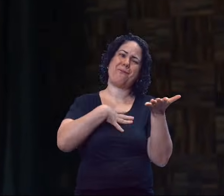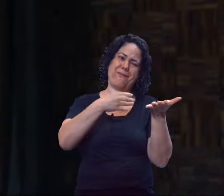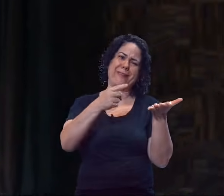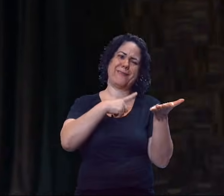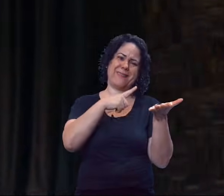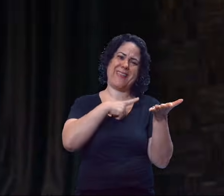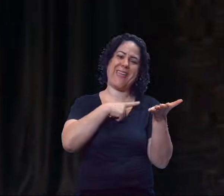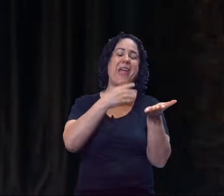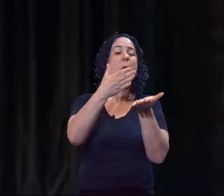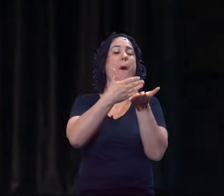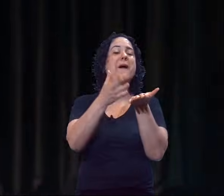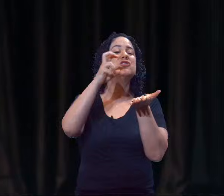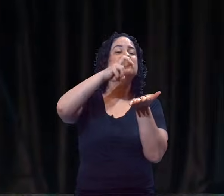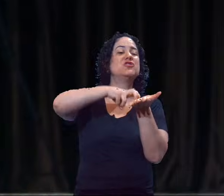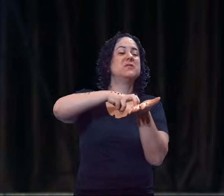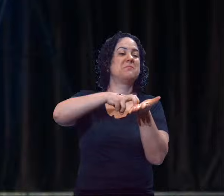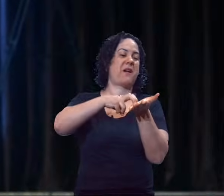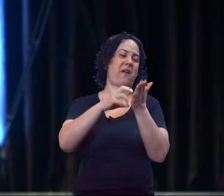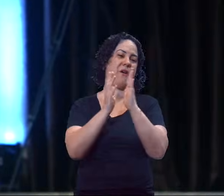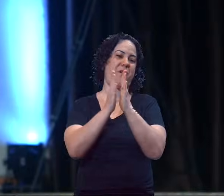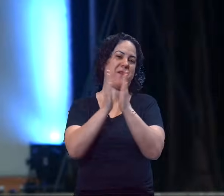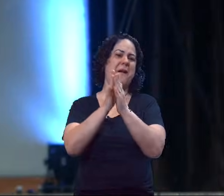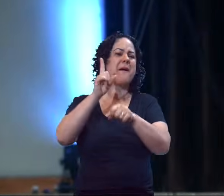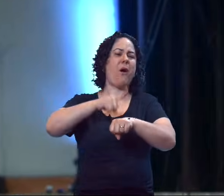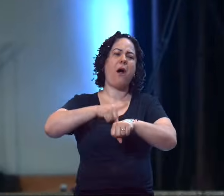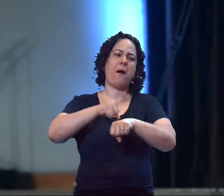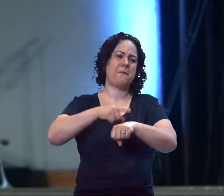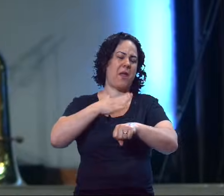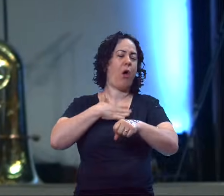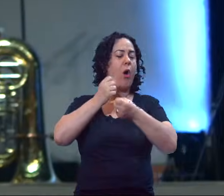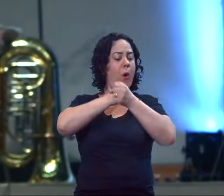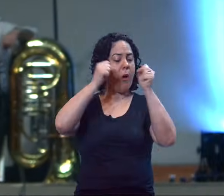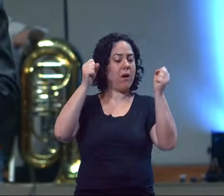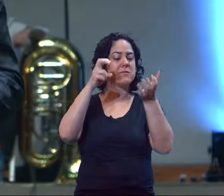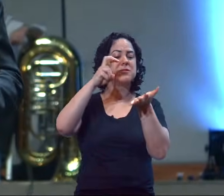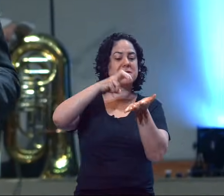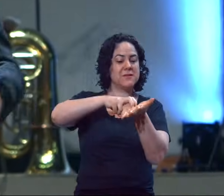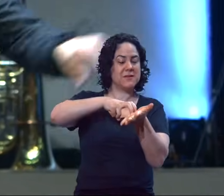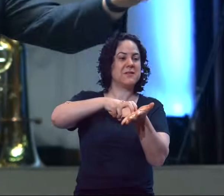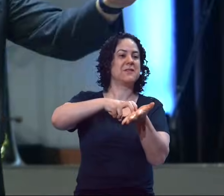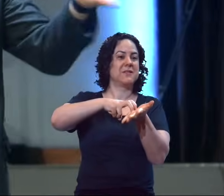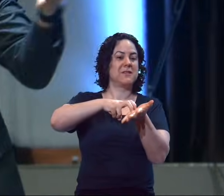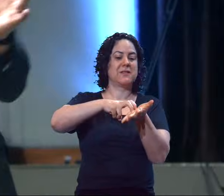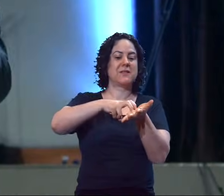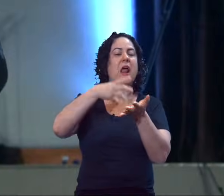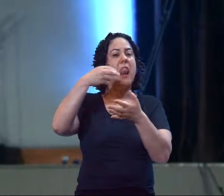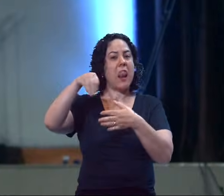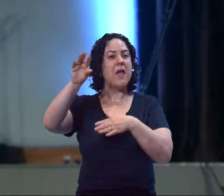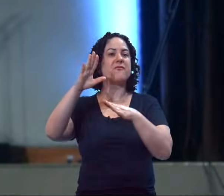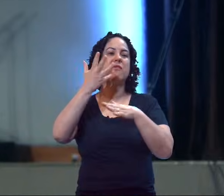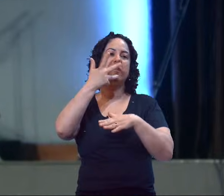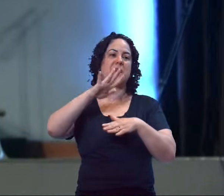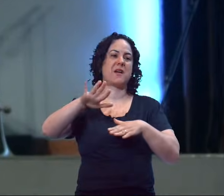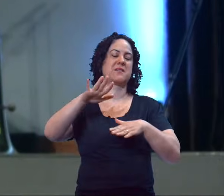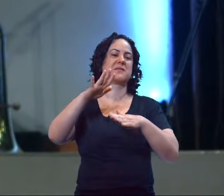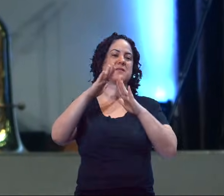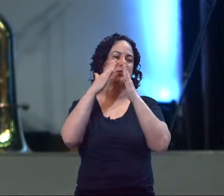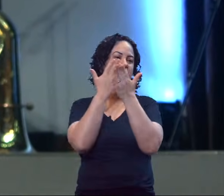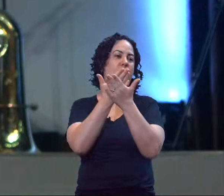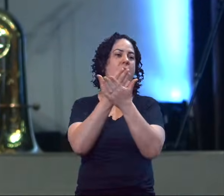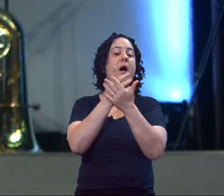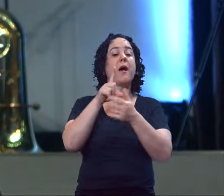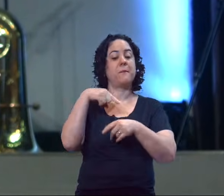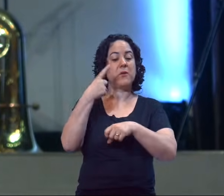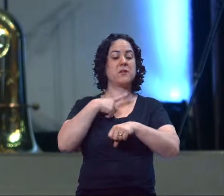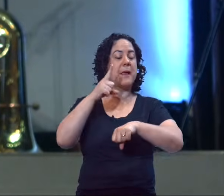comecei a orar de manhã. E é o meu horário de oração ainda hoje. Eu acordo cedo, né? levo as crianças na escola e depois tenho o meu tempo,